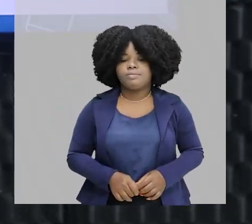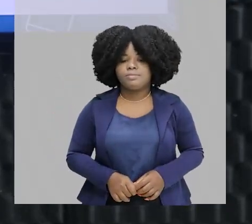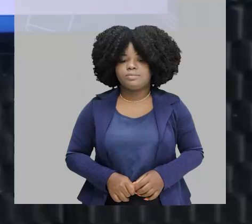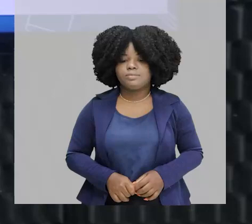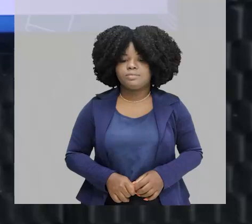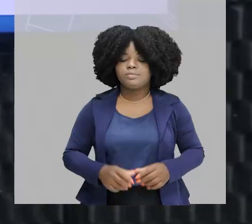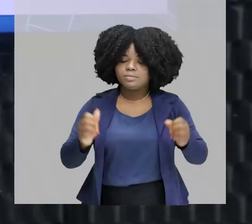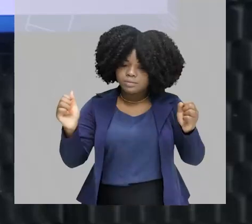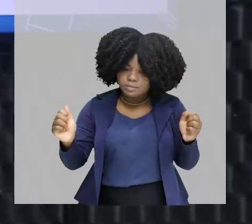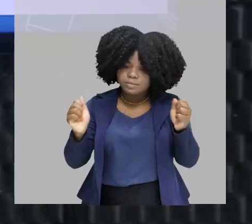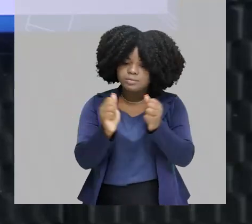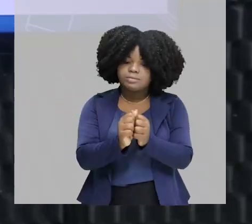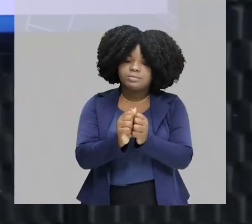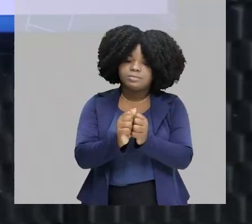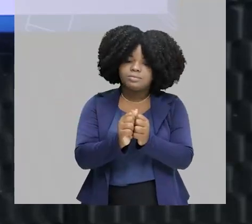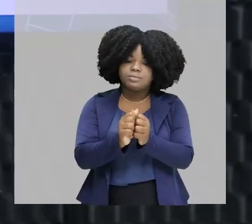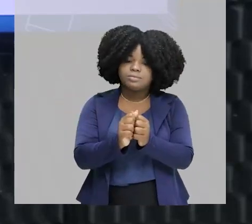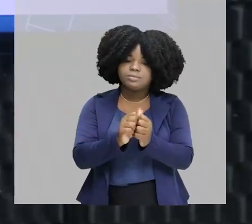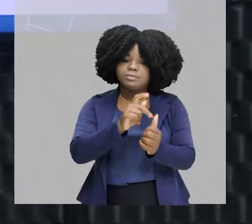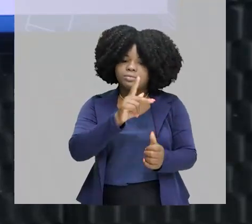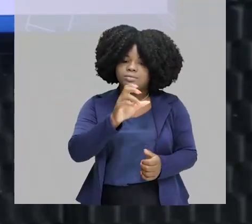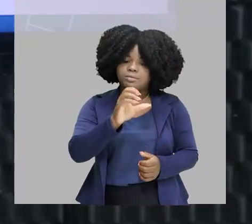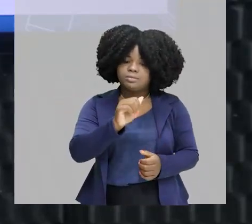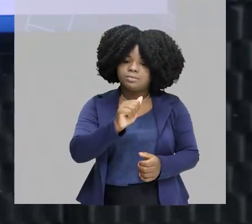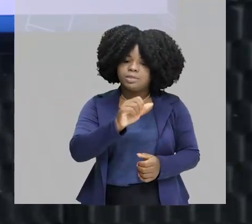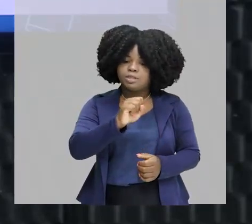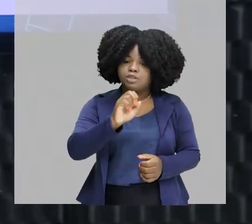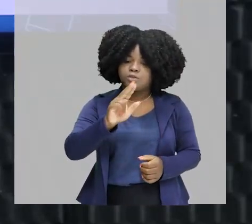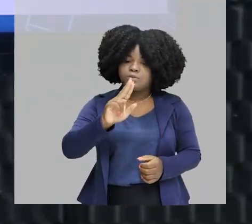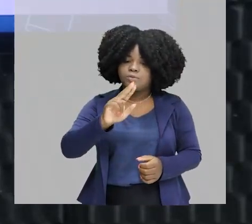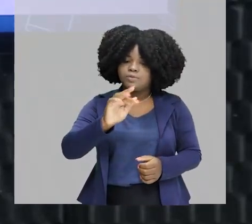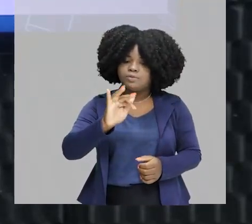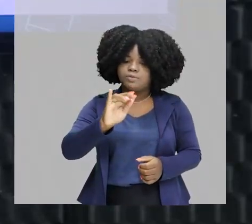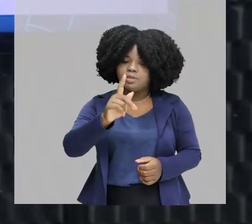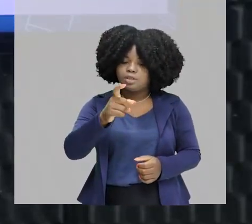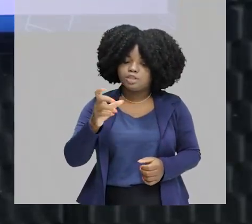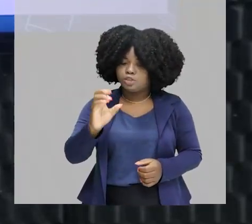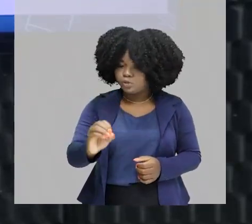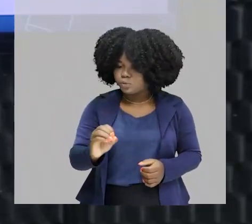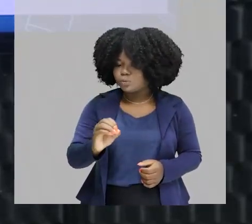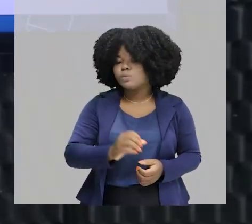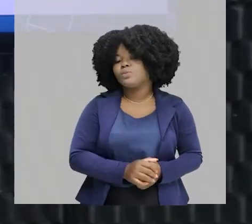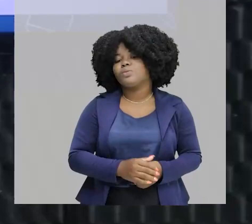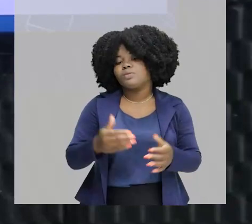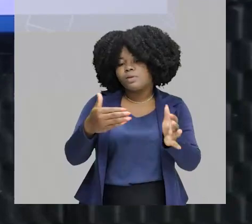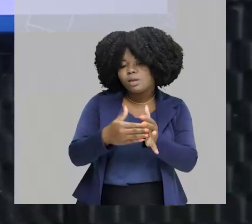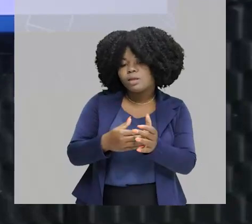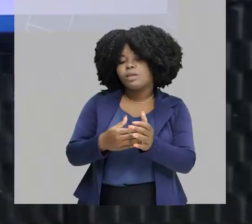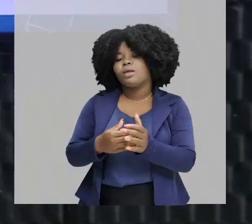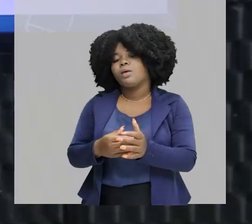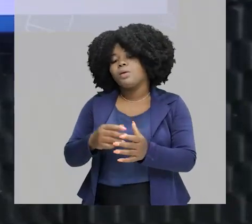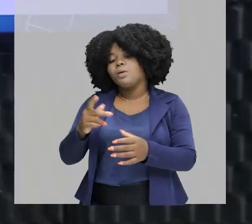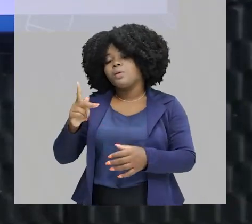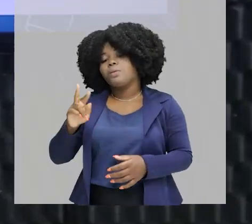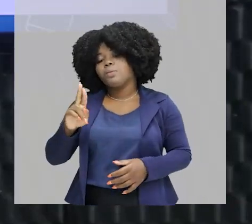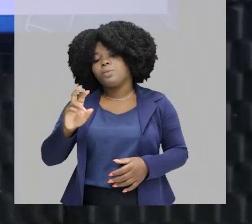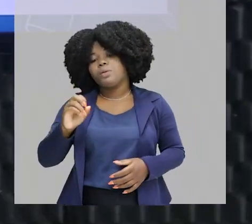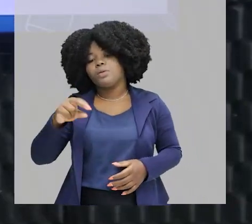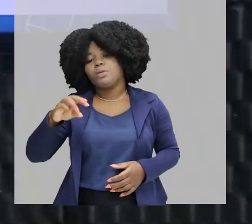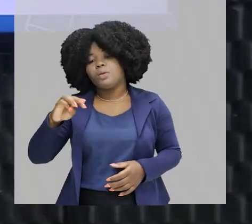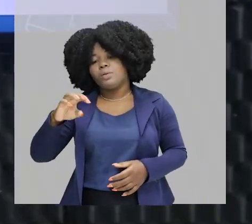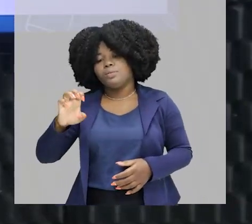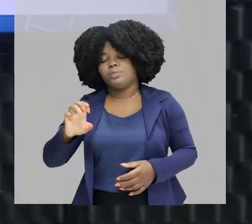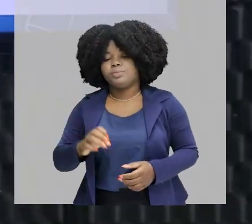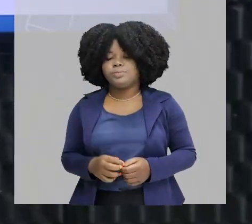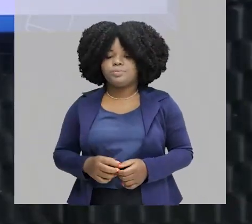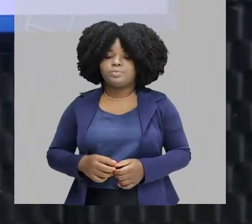a gente junta o apóstrofo e o sufixo, ou a terminação, a parte final da palavra, com o pronome para fazer as